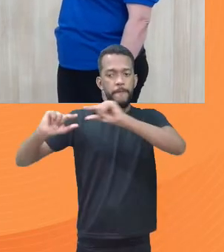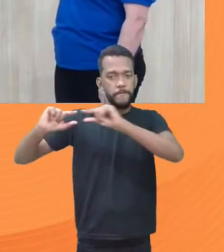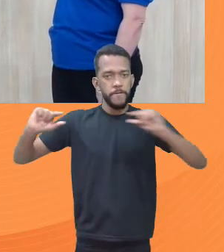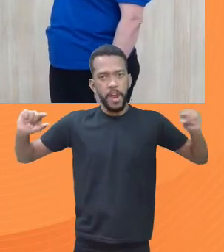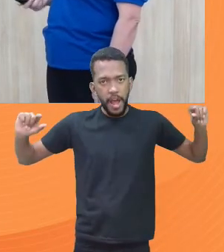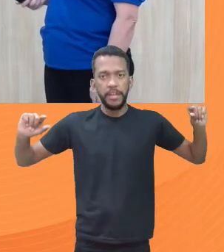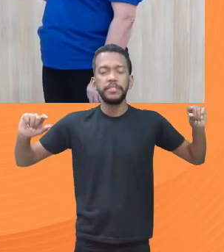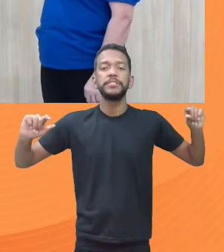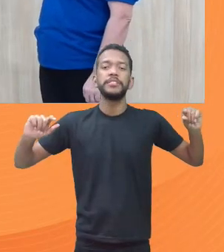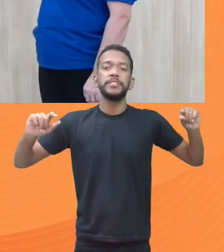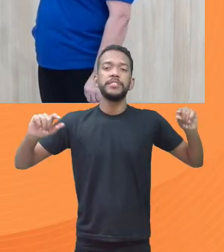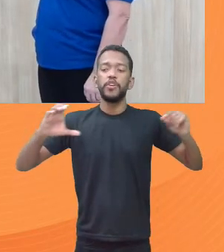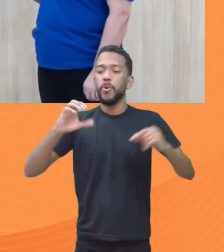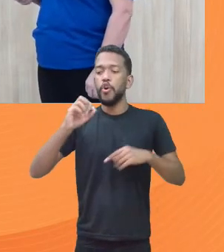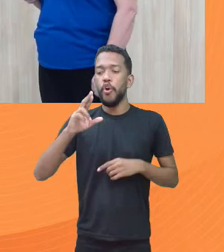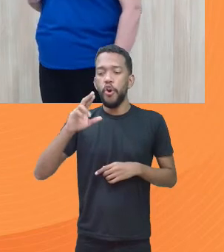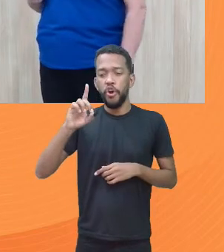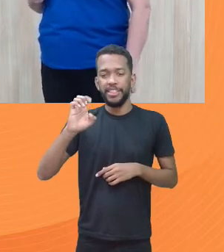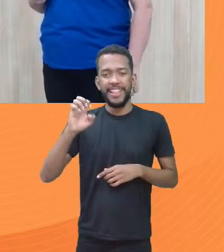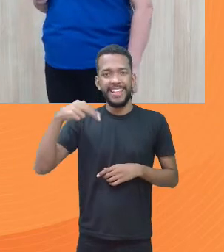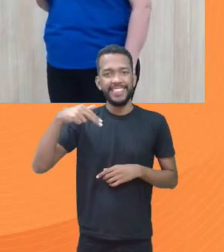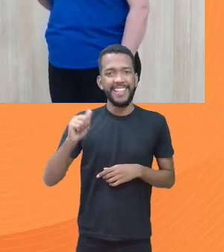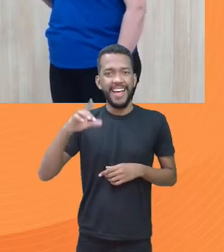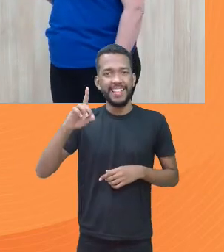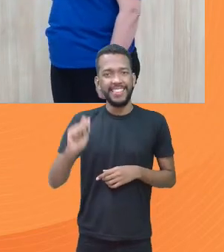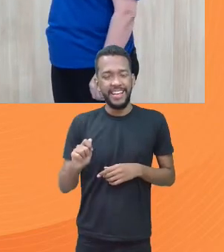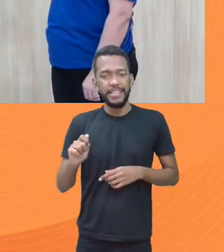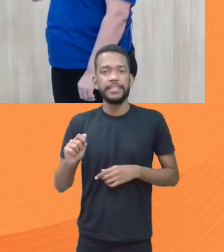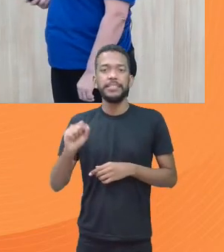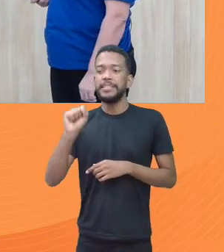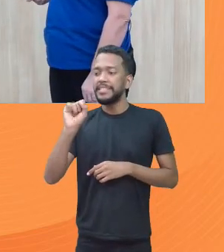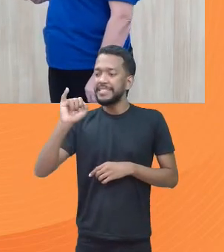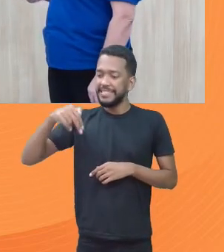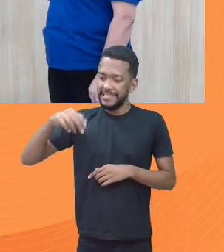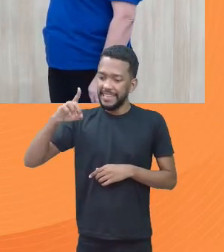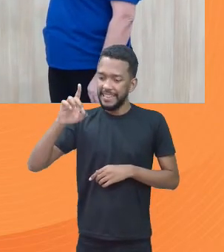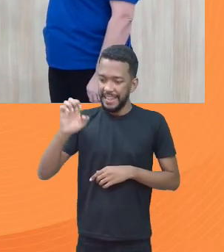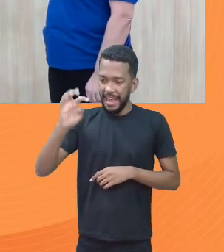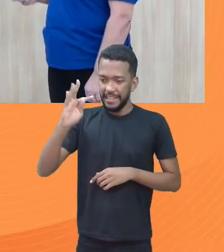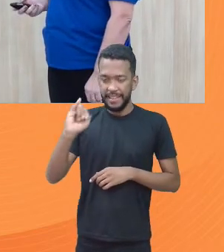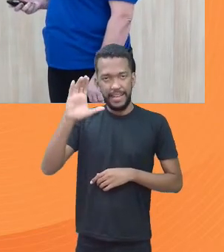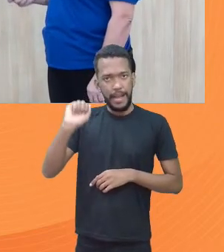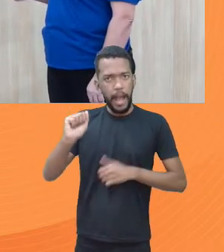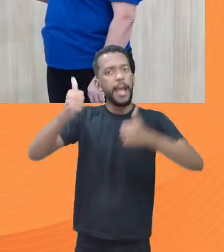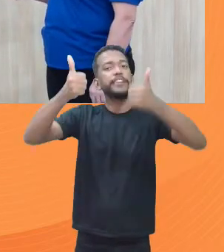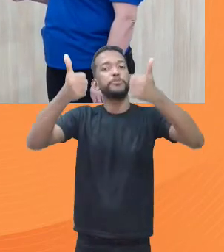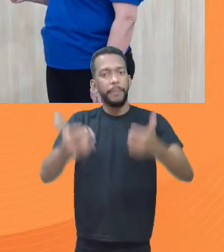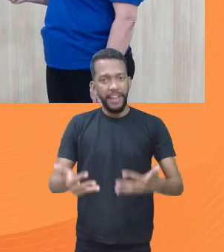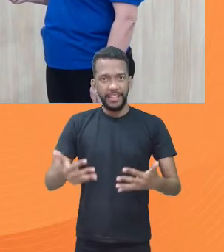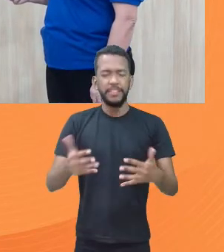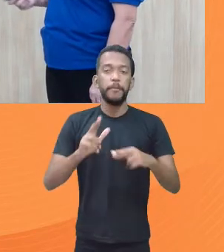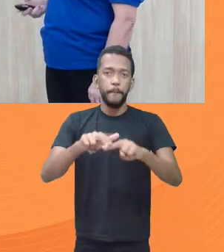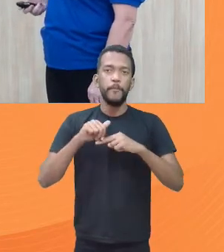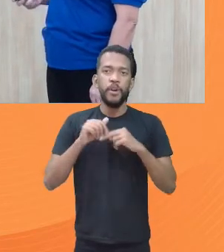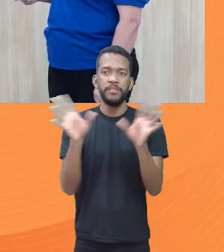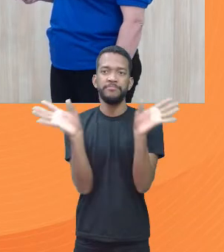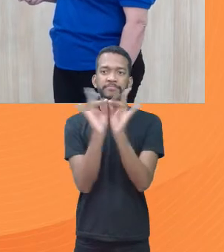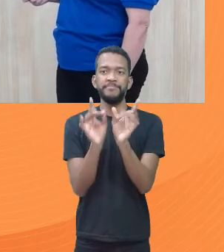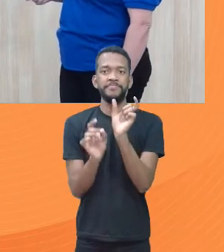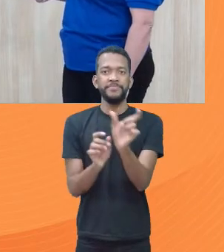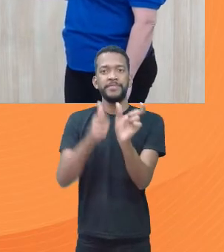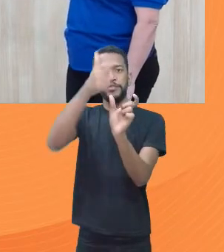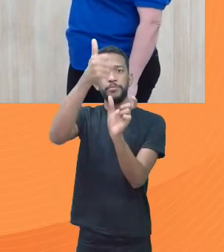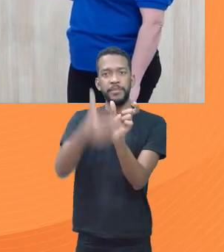coordenada sindética explicativa, porque nós temos uma conjunção explicativa no meio da